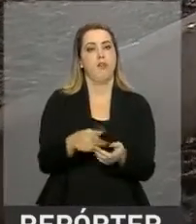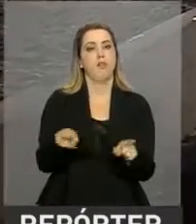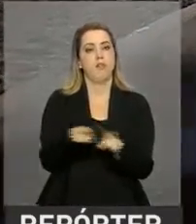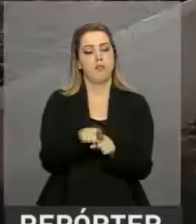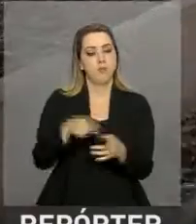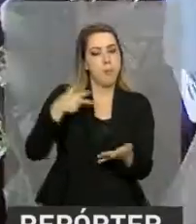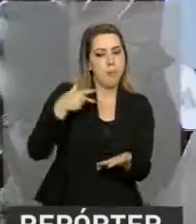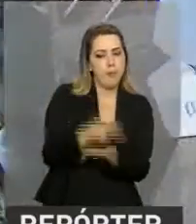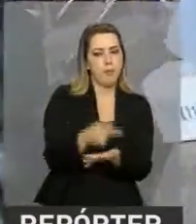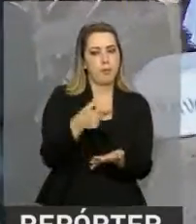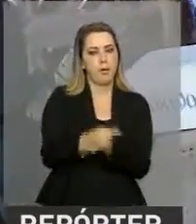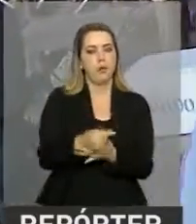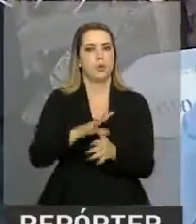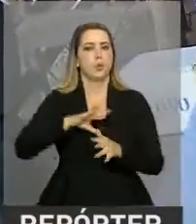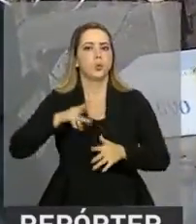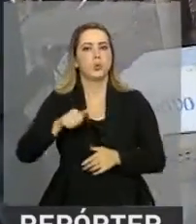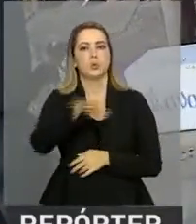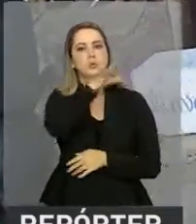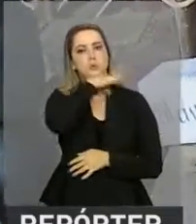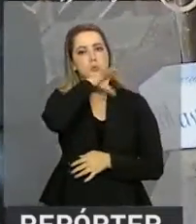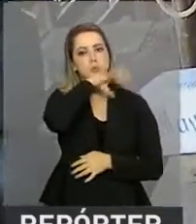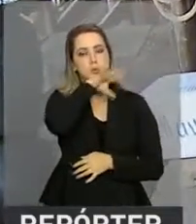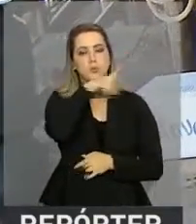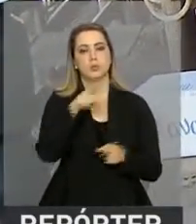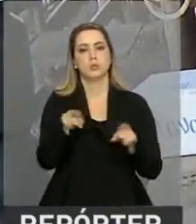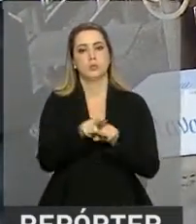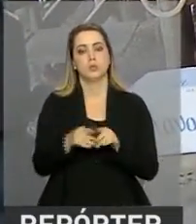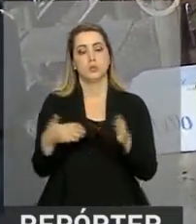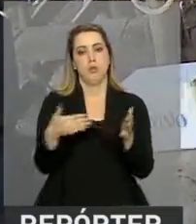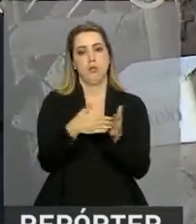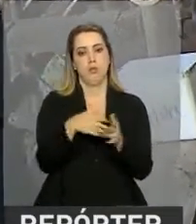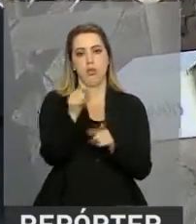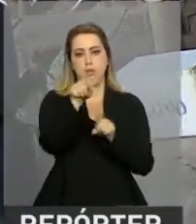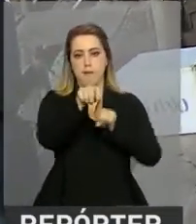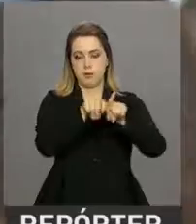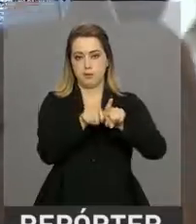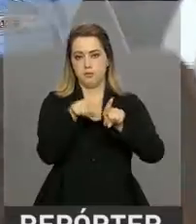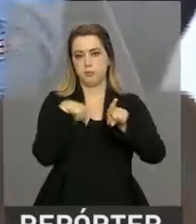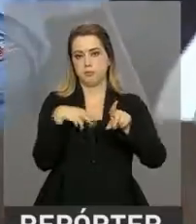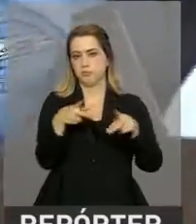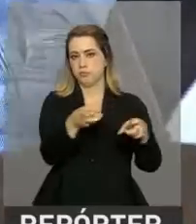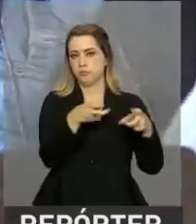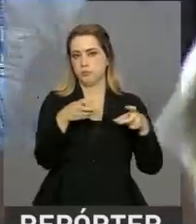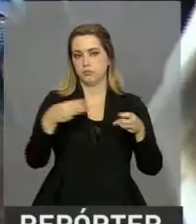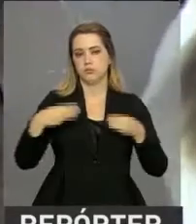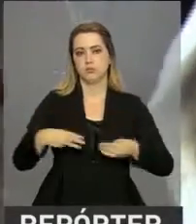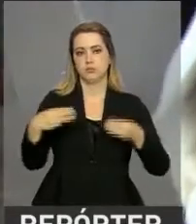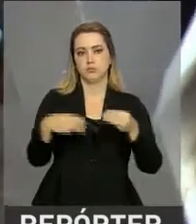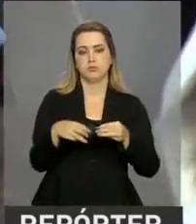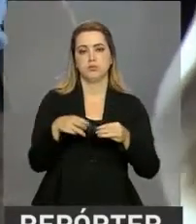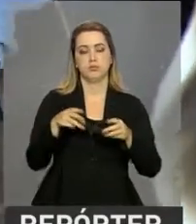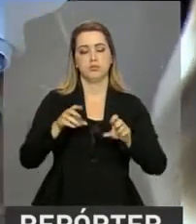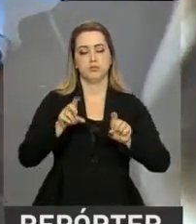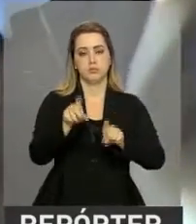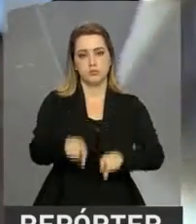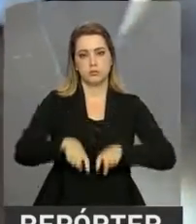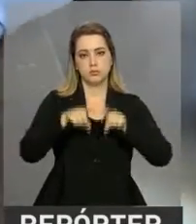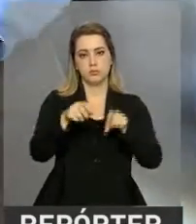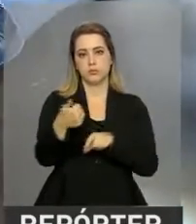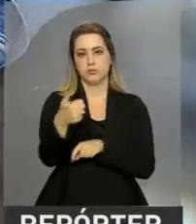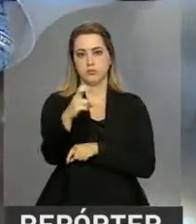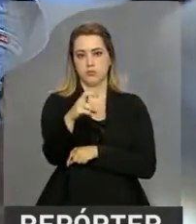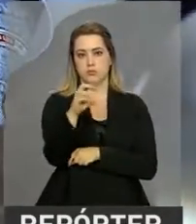o rebanho que está sujeito à multa a campanha vai até o final do mês a expectativa do ministério da agricultura é que 150